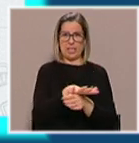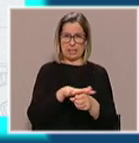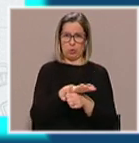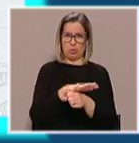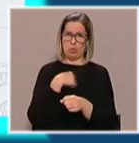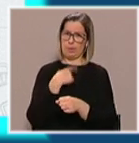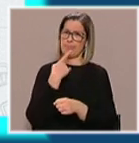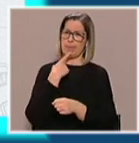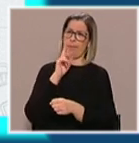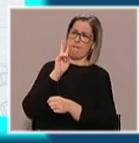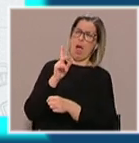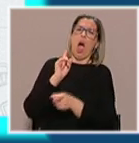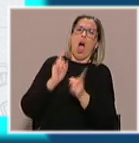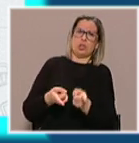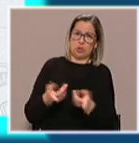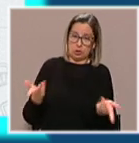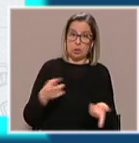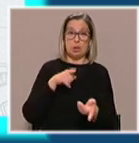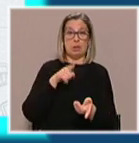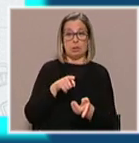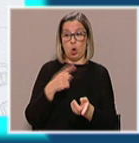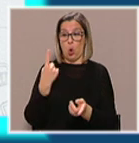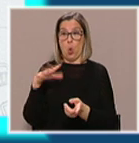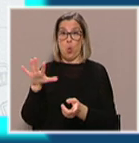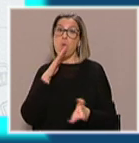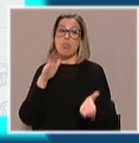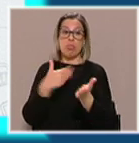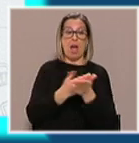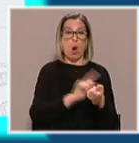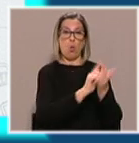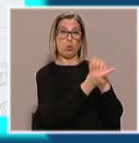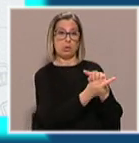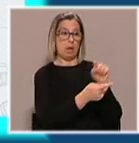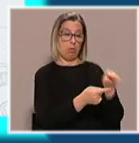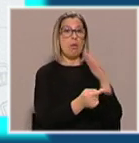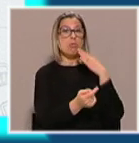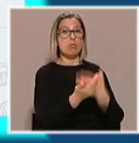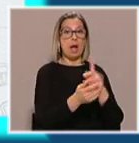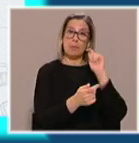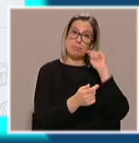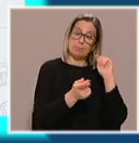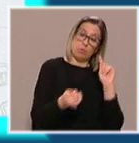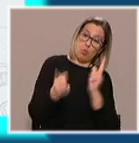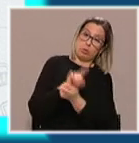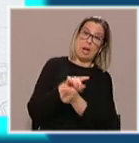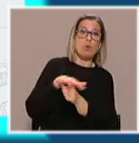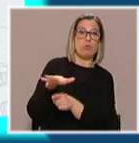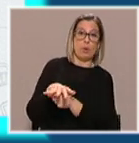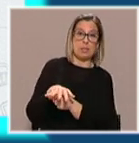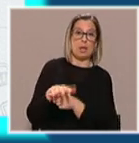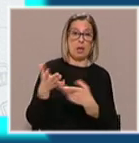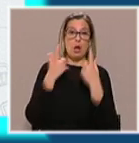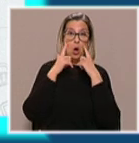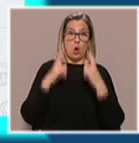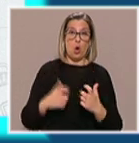Que o efeito contraria a causa. E nestas situações de regulação do nosso organismo,